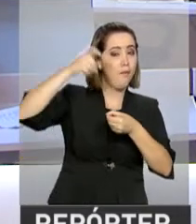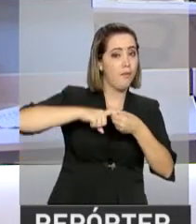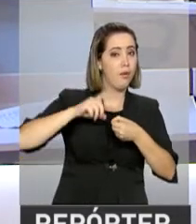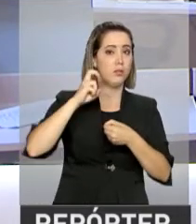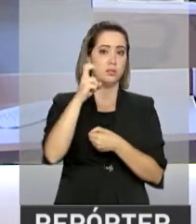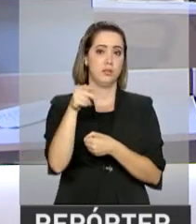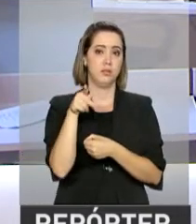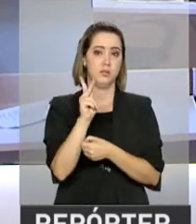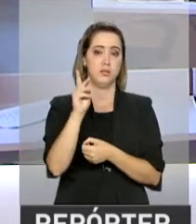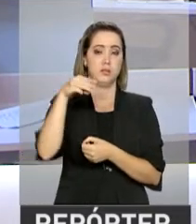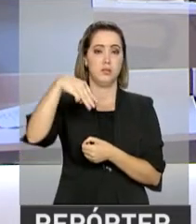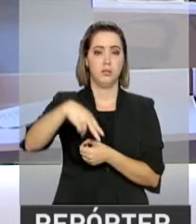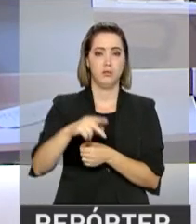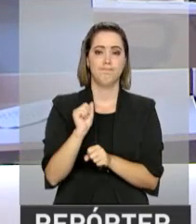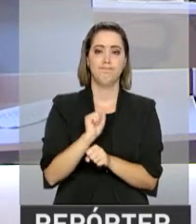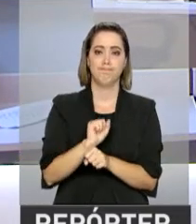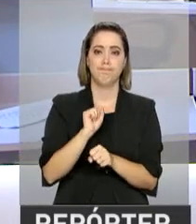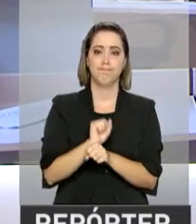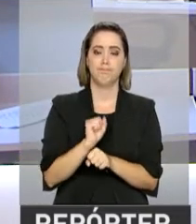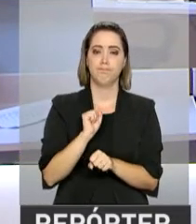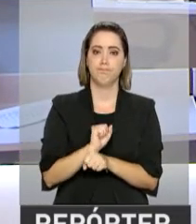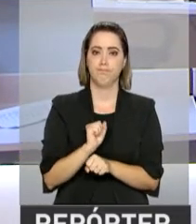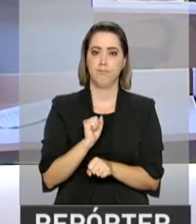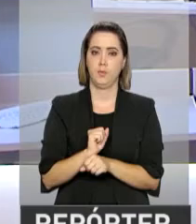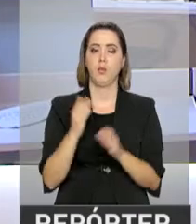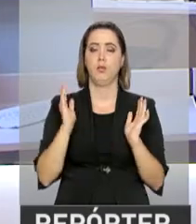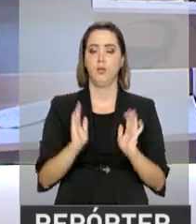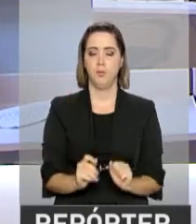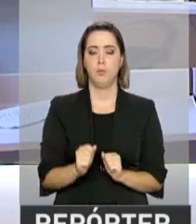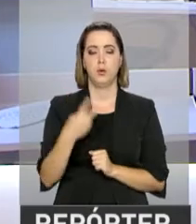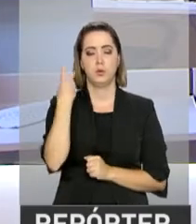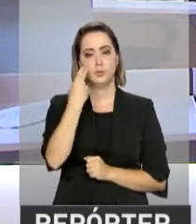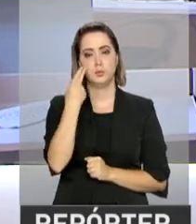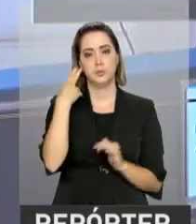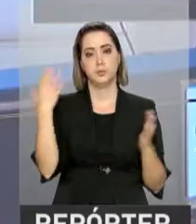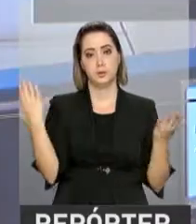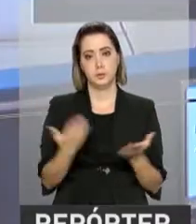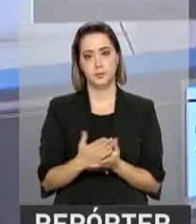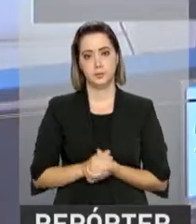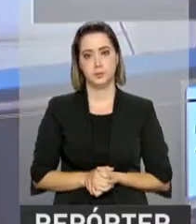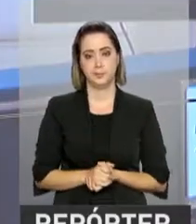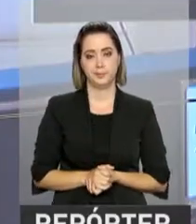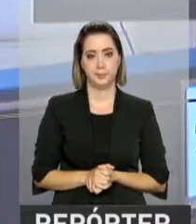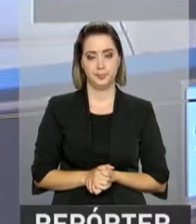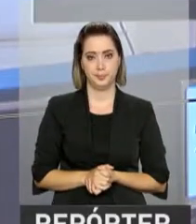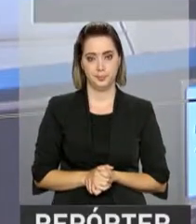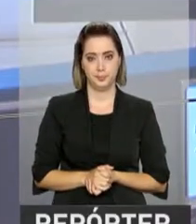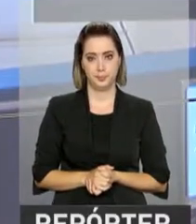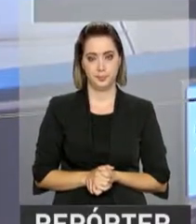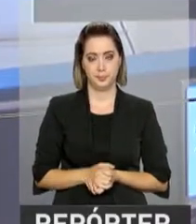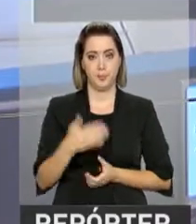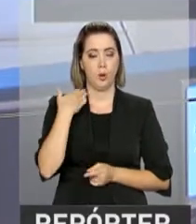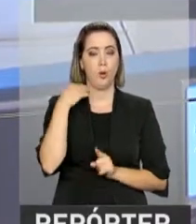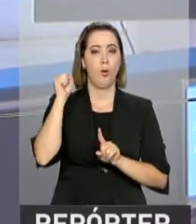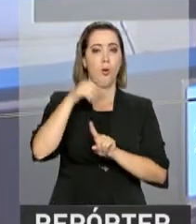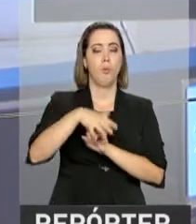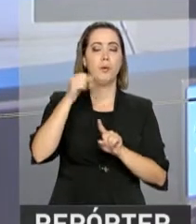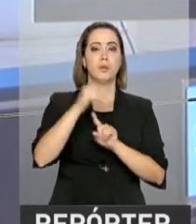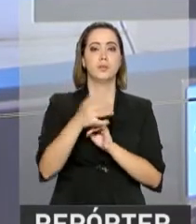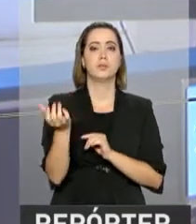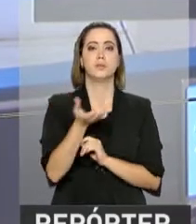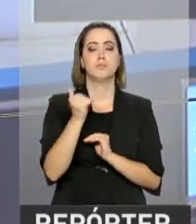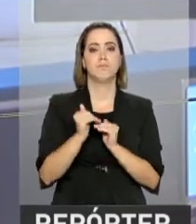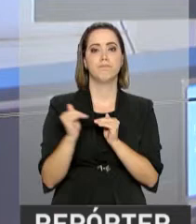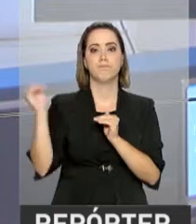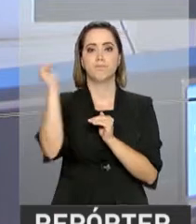quilômetros de retenção que pode ser normalizado ainda nesta sexta feira o banco central quer aumentar a transparência